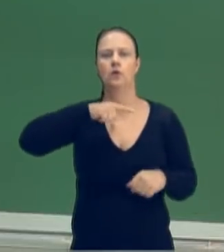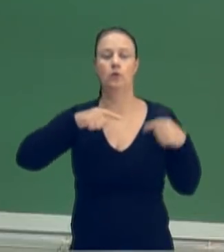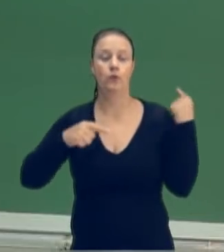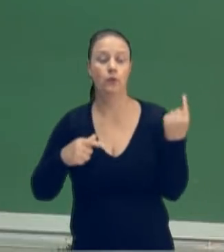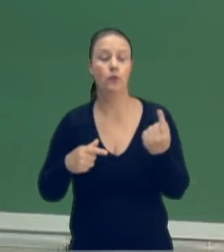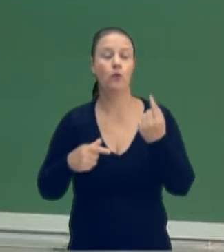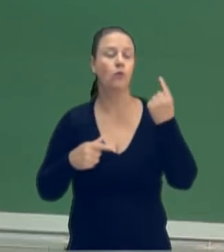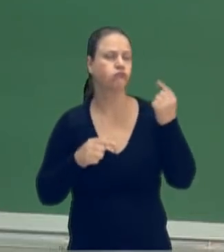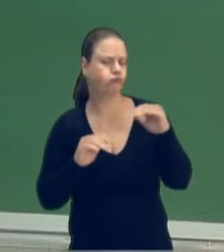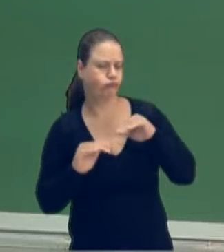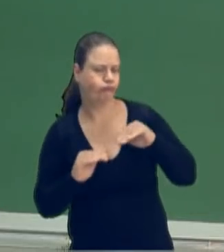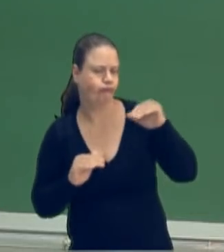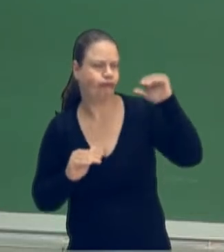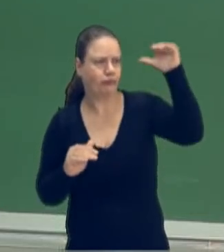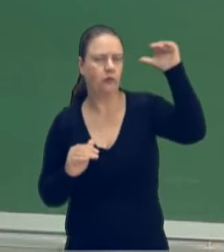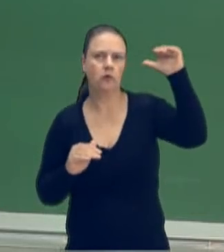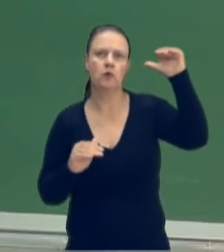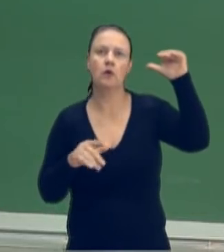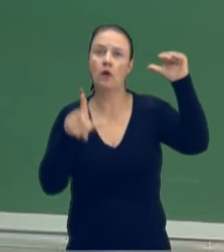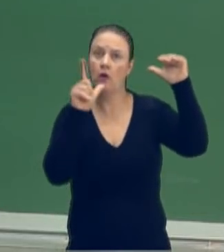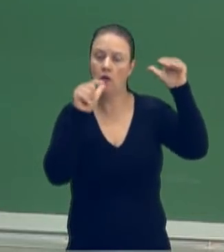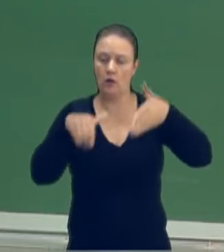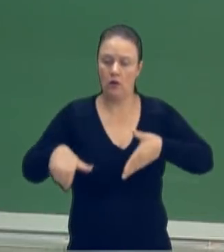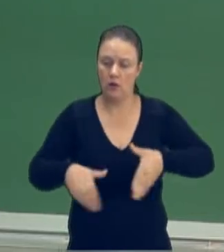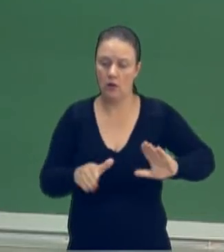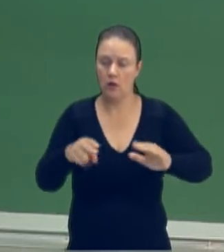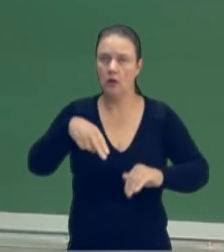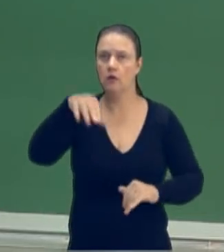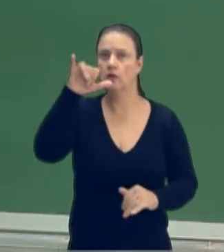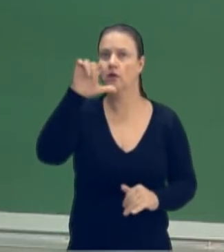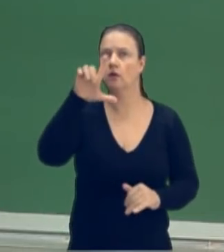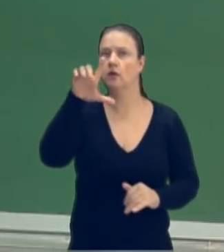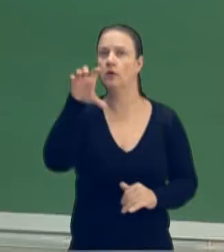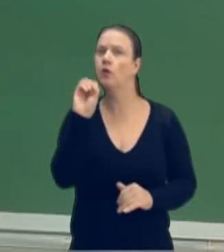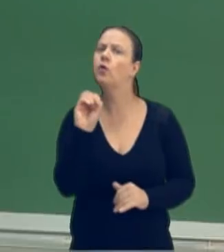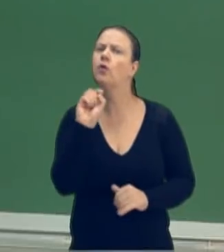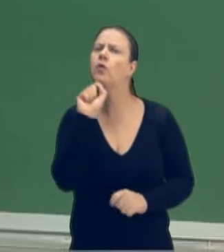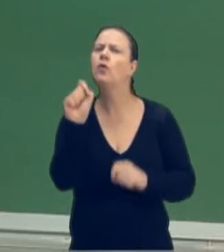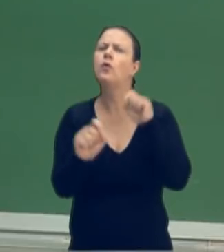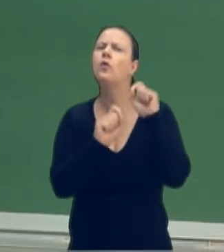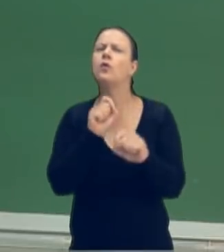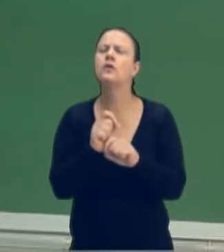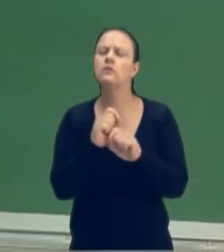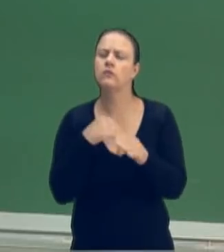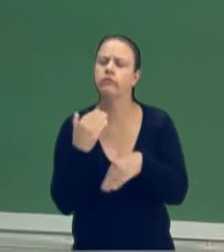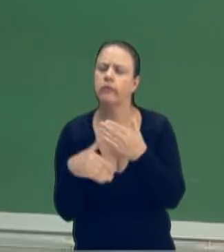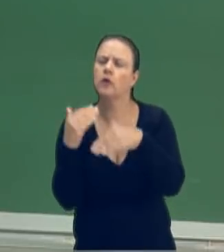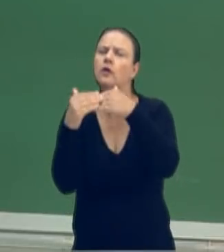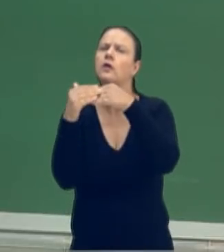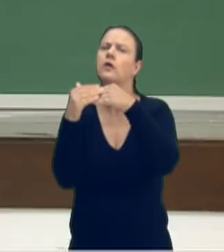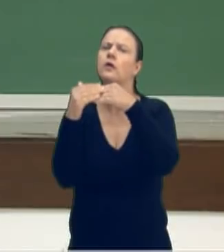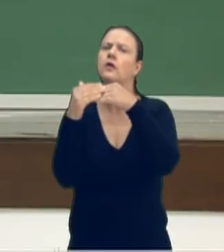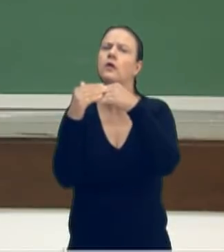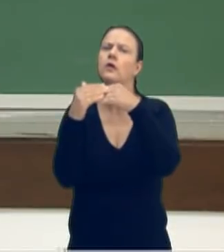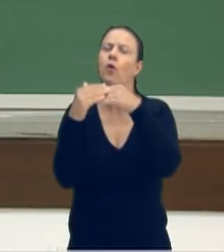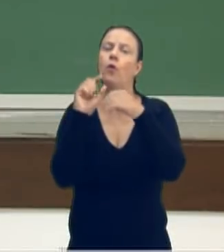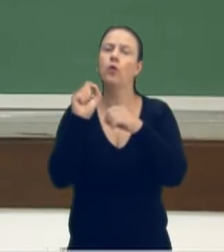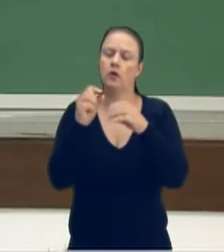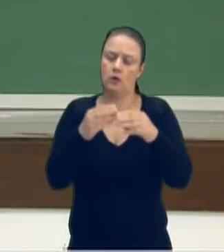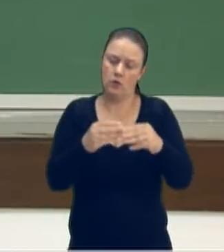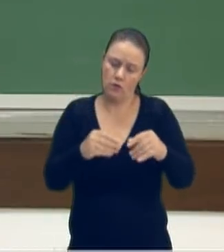Egito, aqui está o Rio Nilo, e esse crescente fértil é um formato que lembra aquela